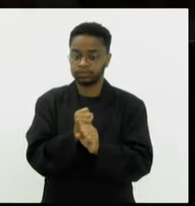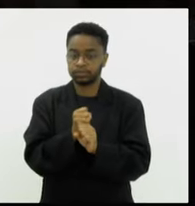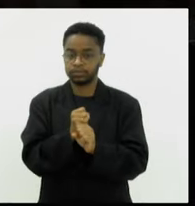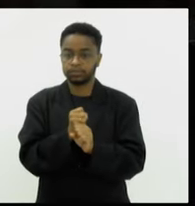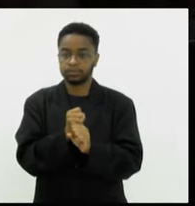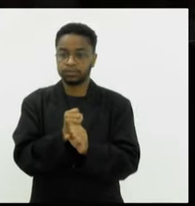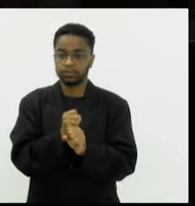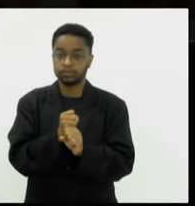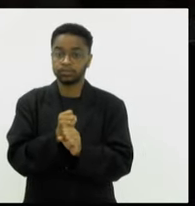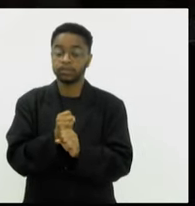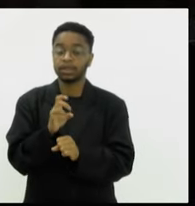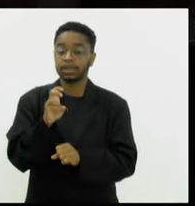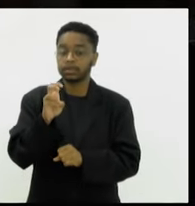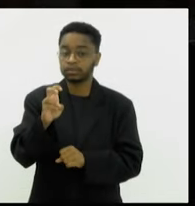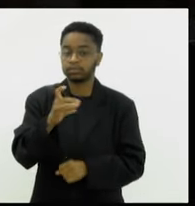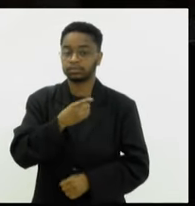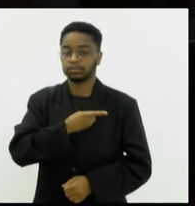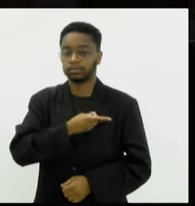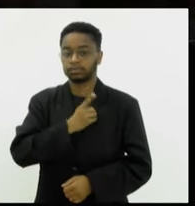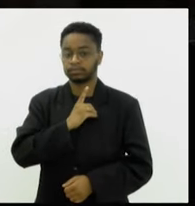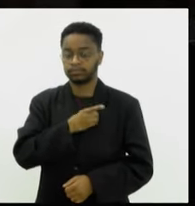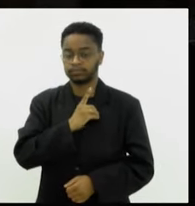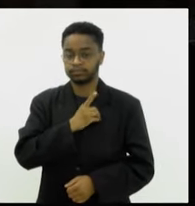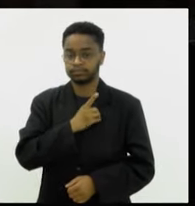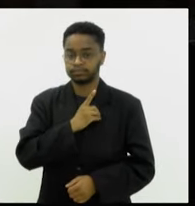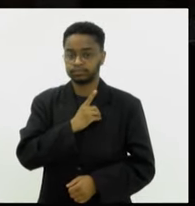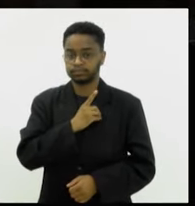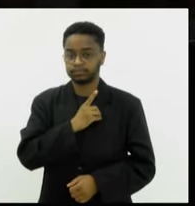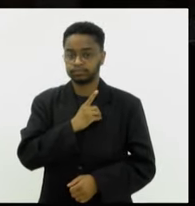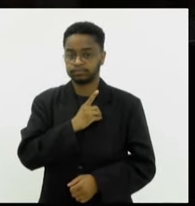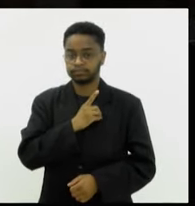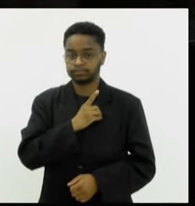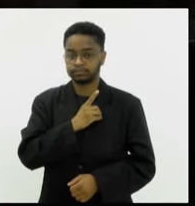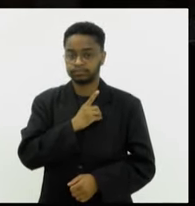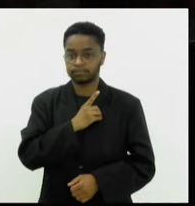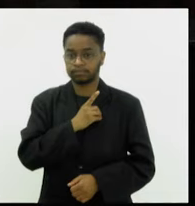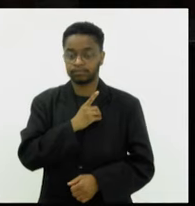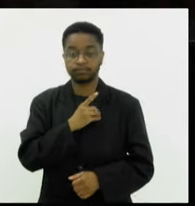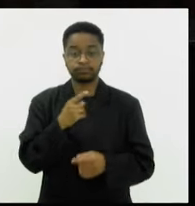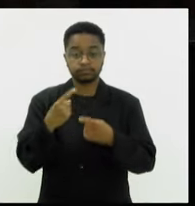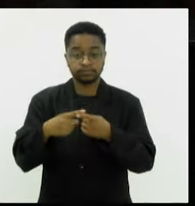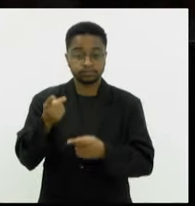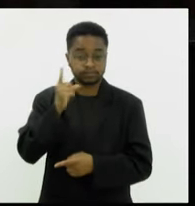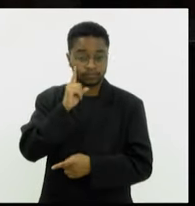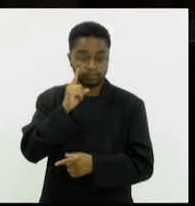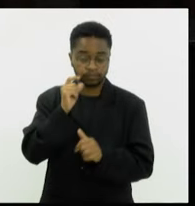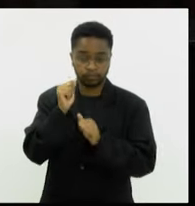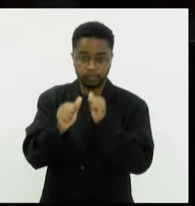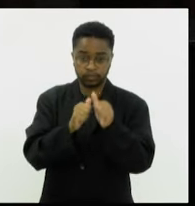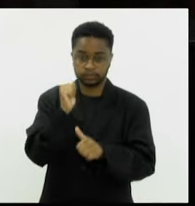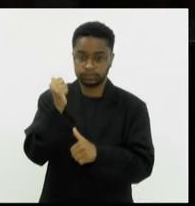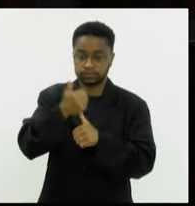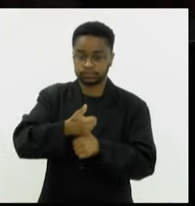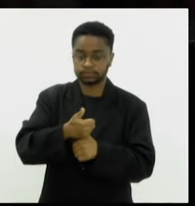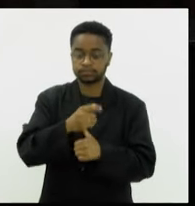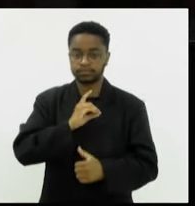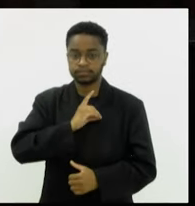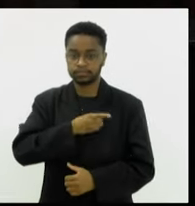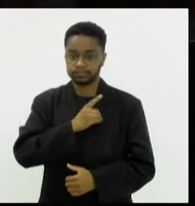teve 5 delegados atravessando o processo, porque todo dia mudava o delegado